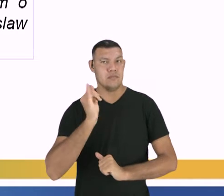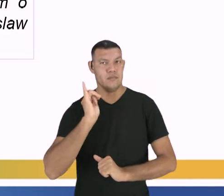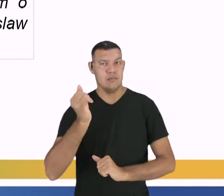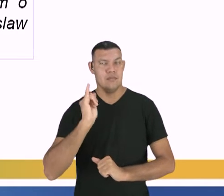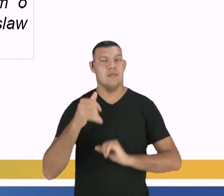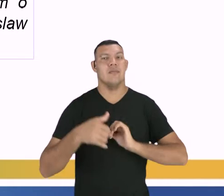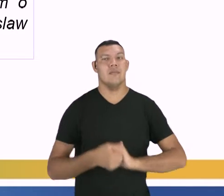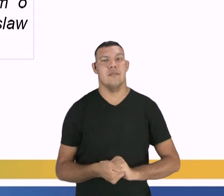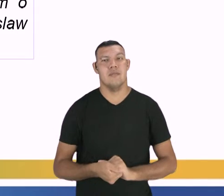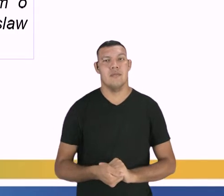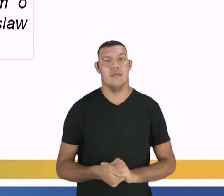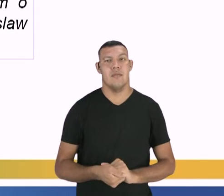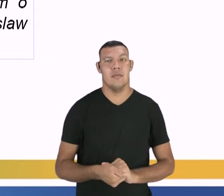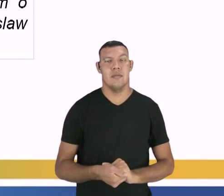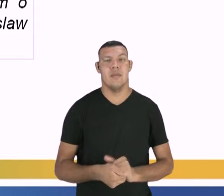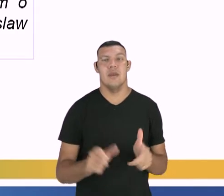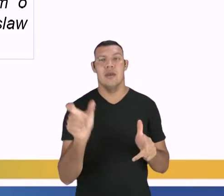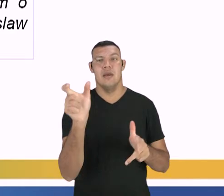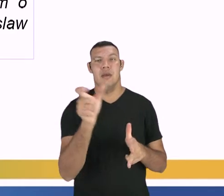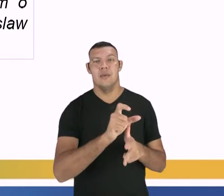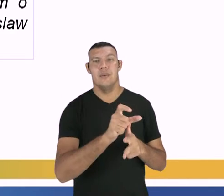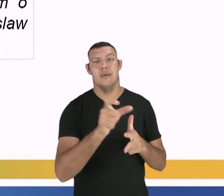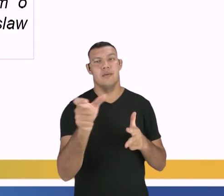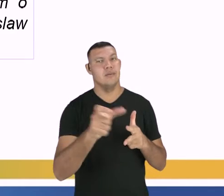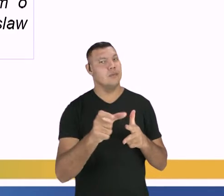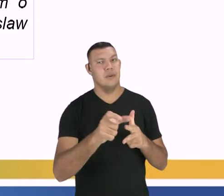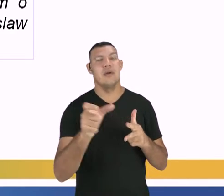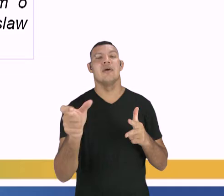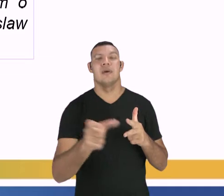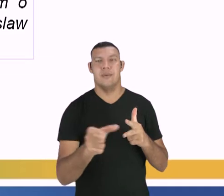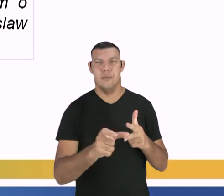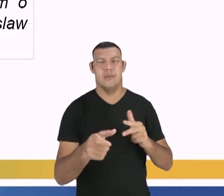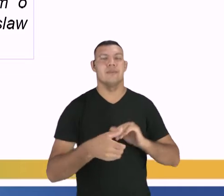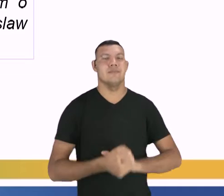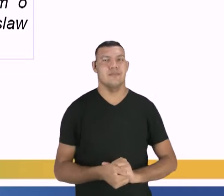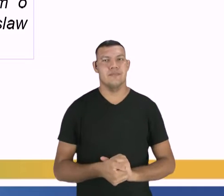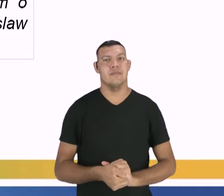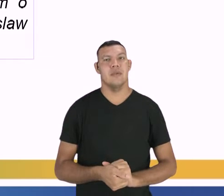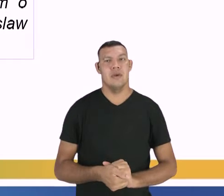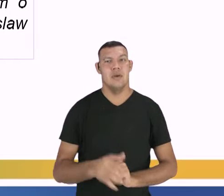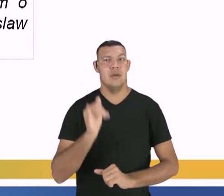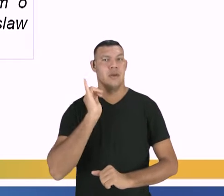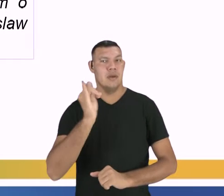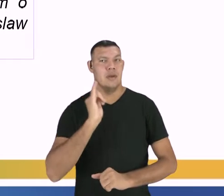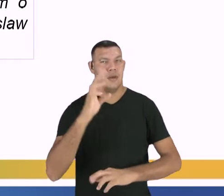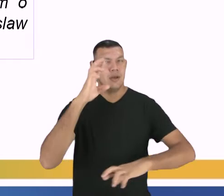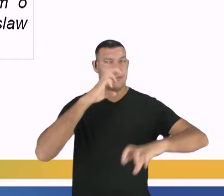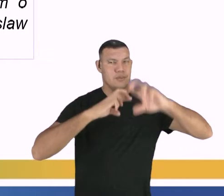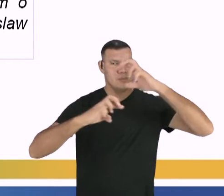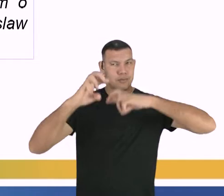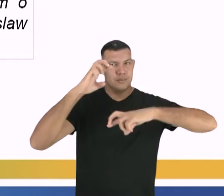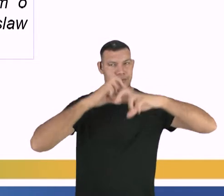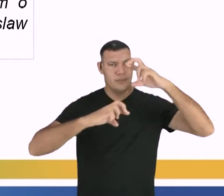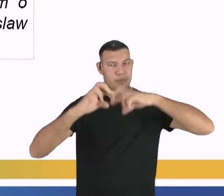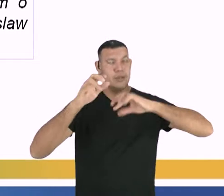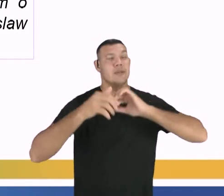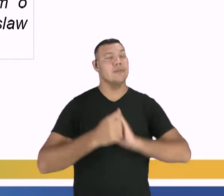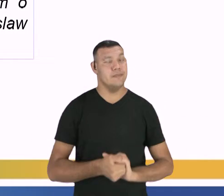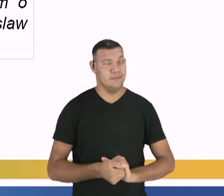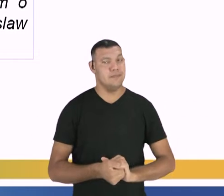narrativa que está em terceira pessoa, ou seja, eu tenho aí um narrador observador, ele